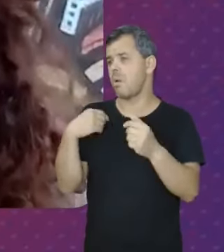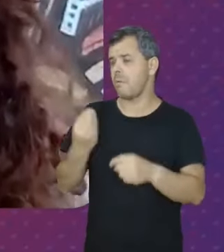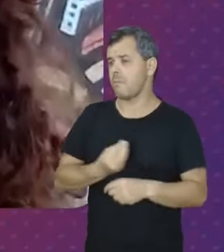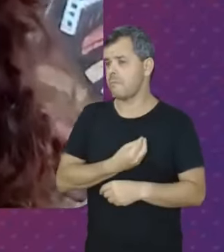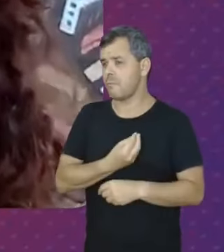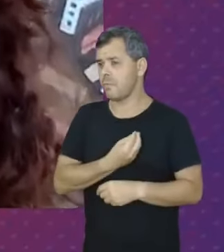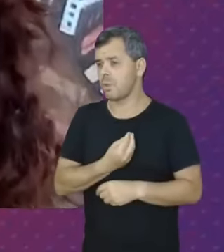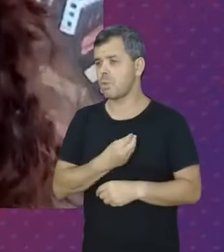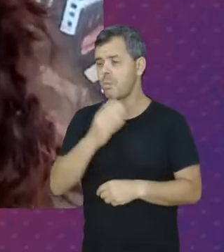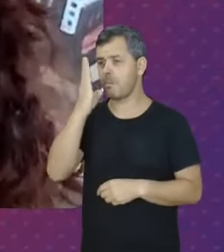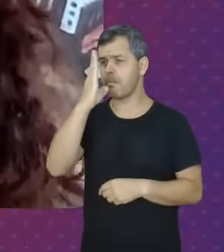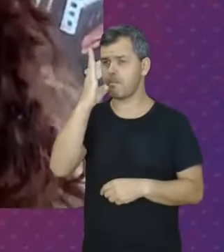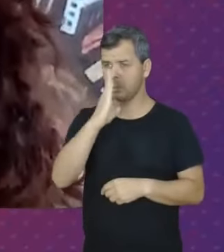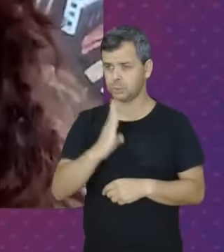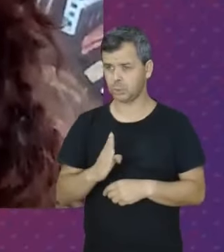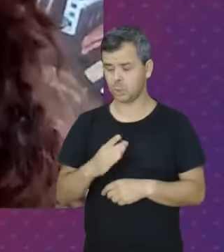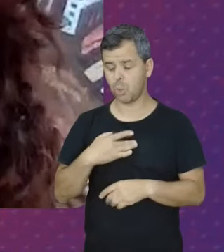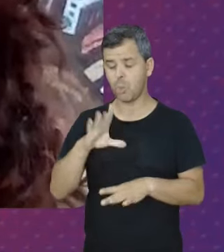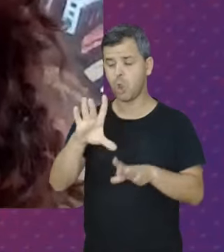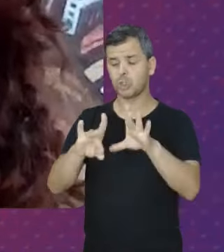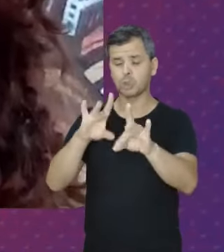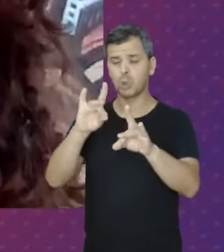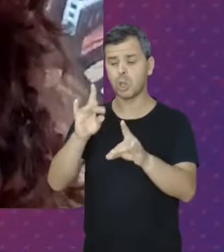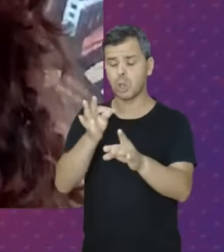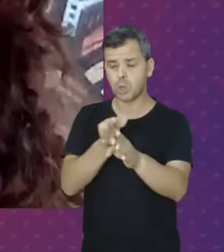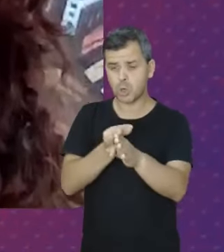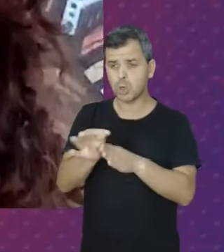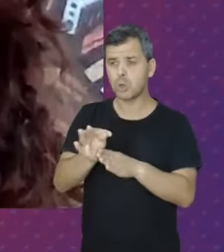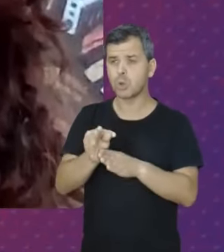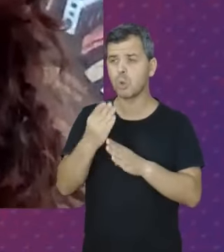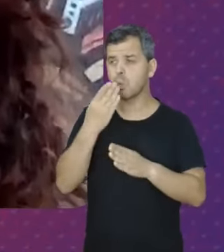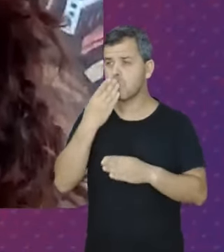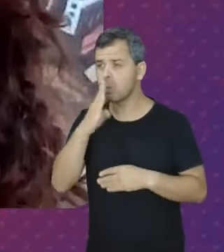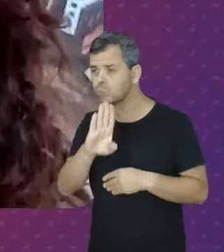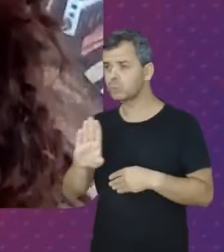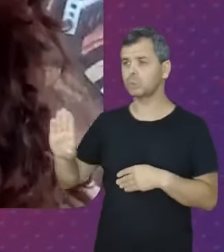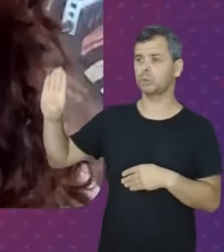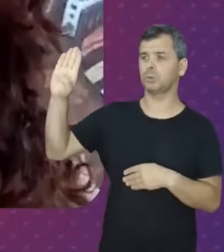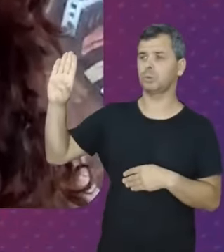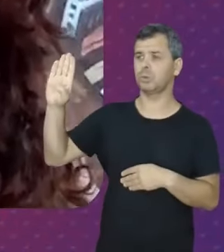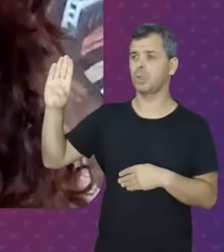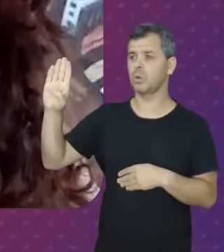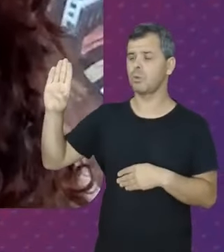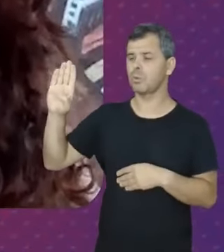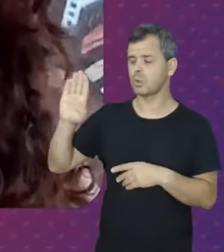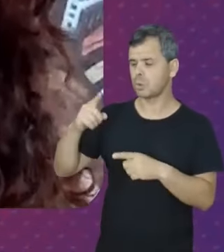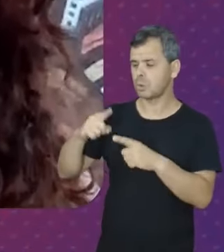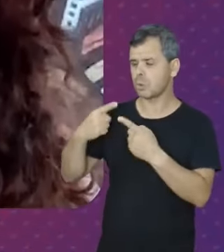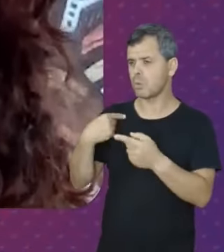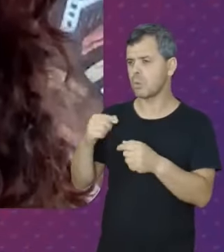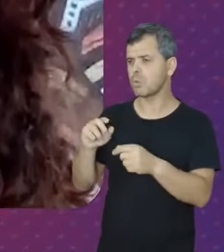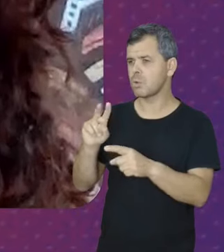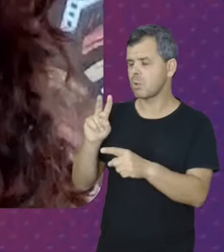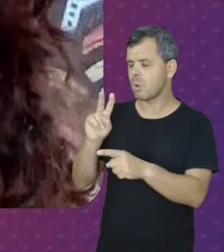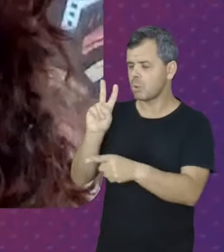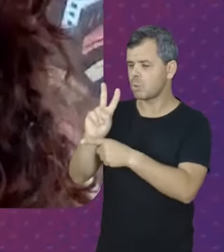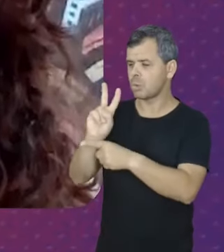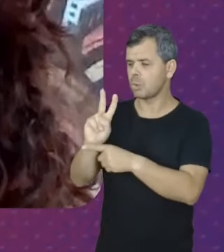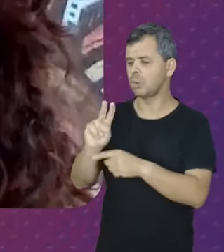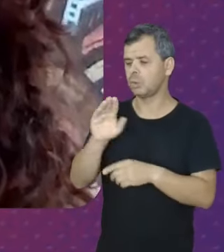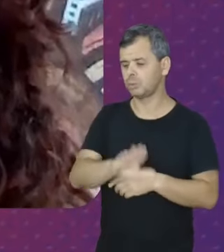de como a gente eleger conselheiros comprometidos com a infância e com as comunidades de origem.